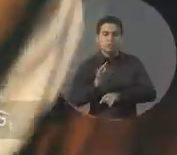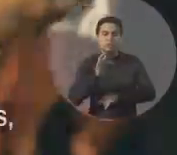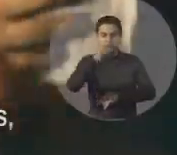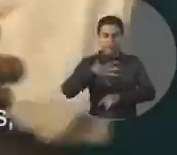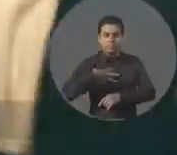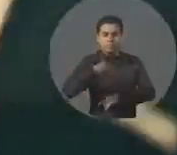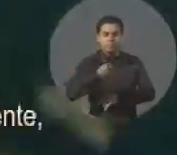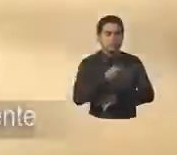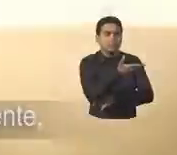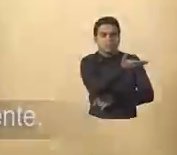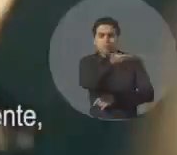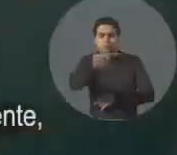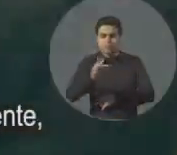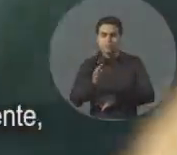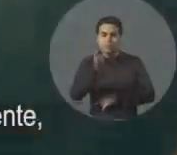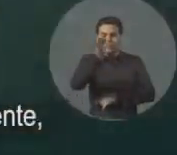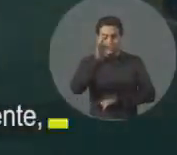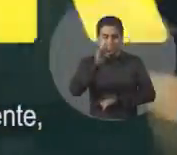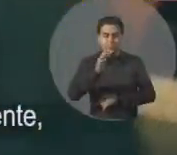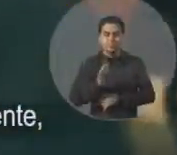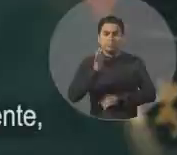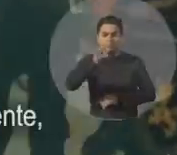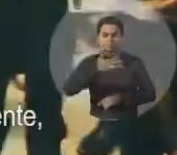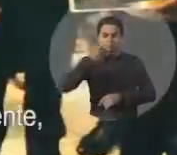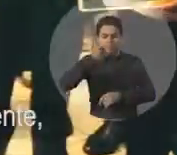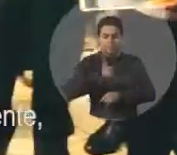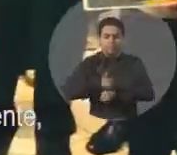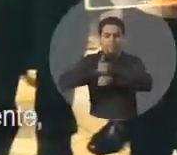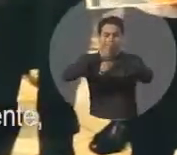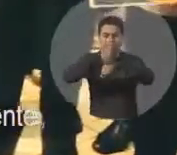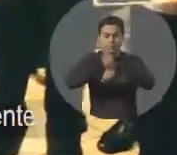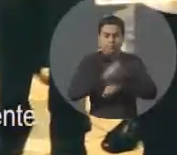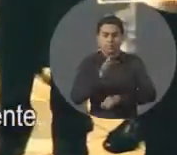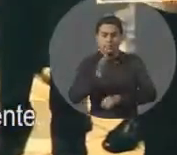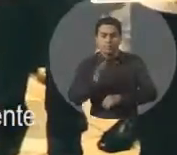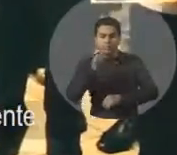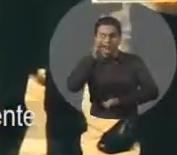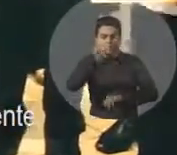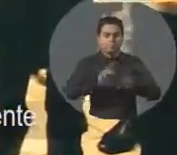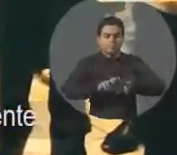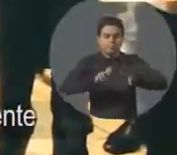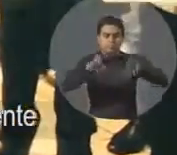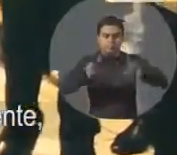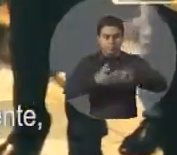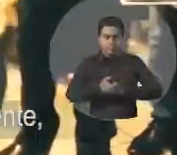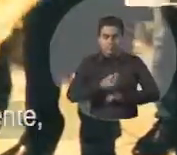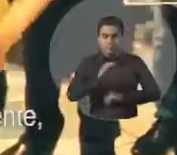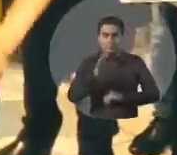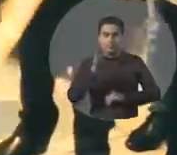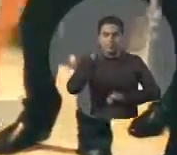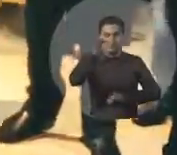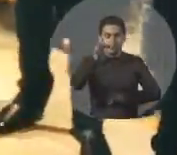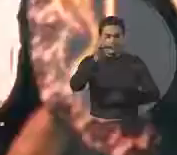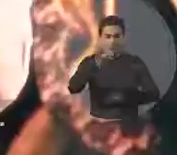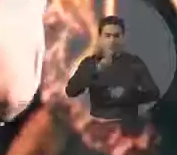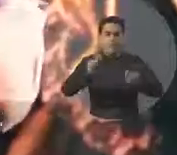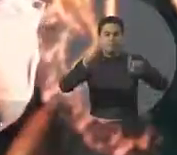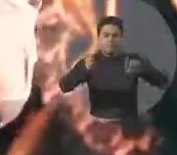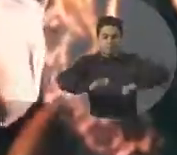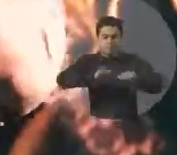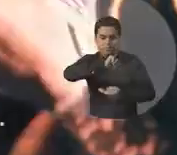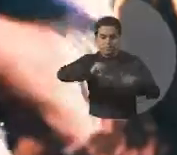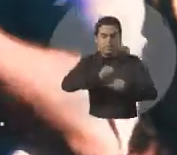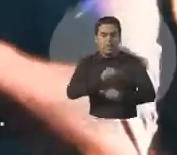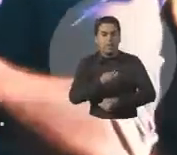nossos filhos, do nosso futuro, de um futuro melhor, de um futuro diferente, de um futuro